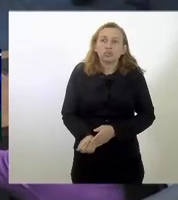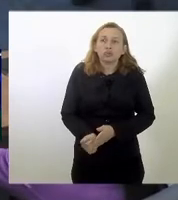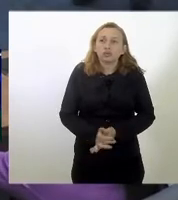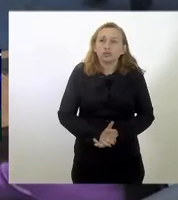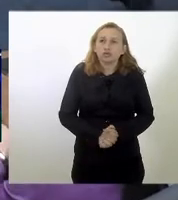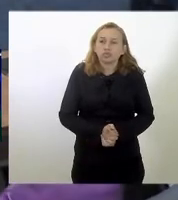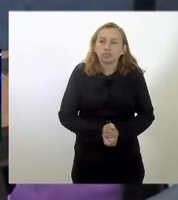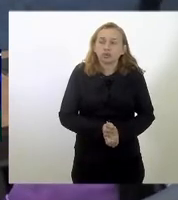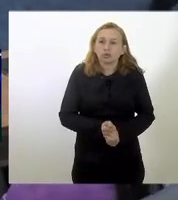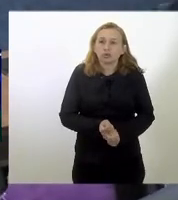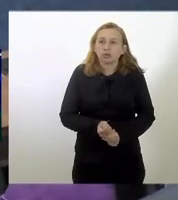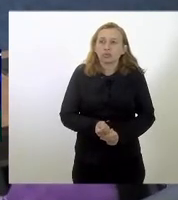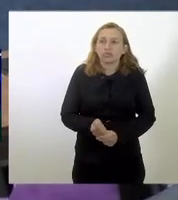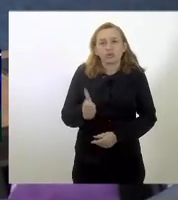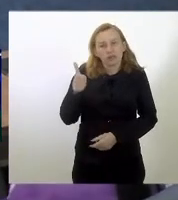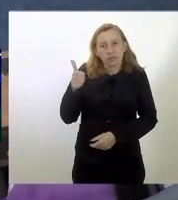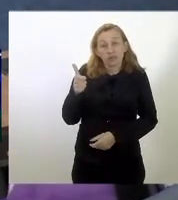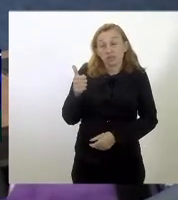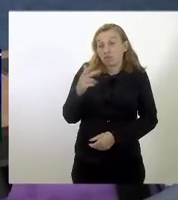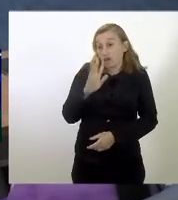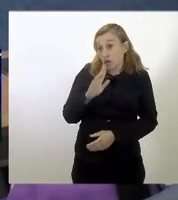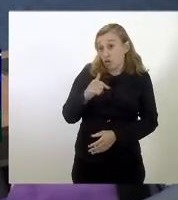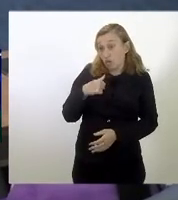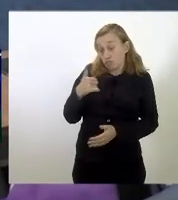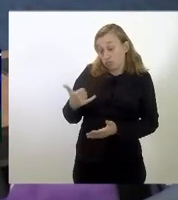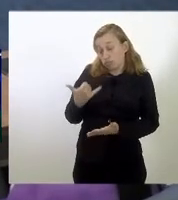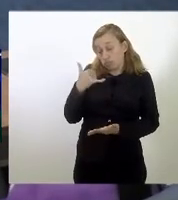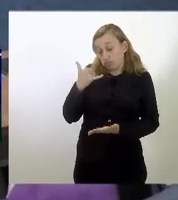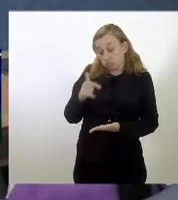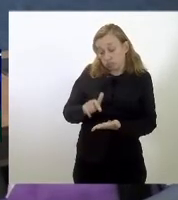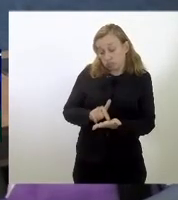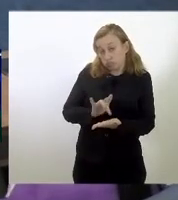Ele já fez assim, mas deixa eu confirmar lá.